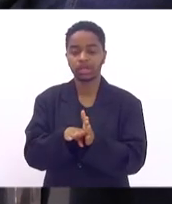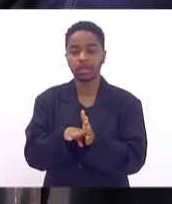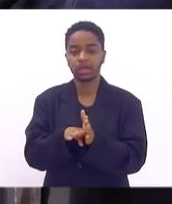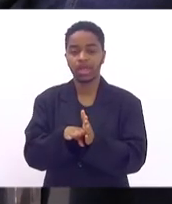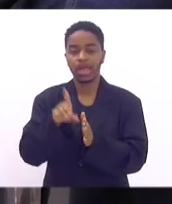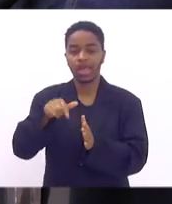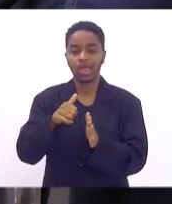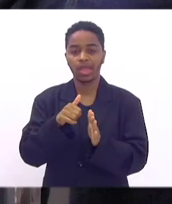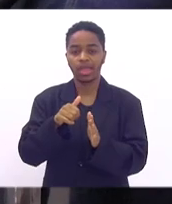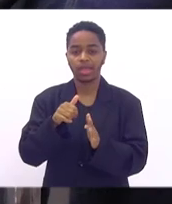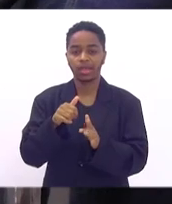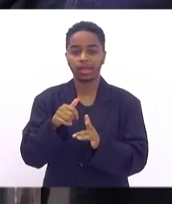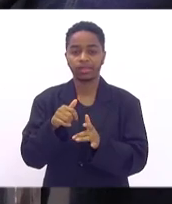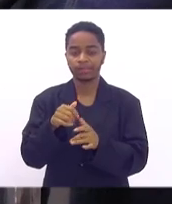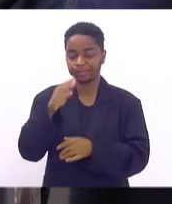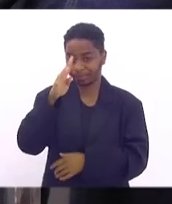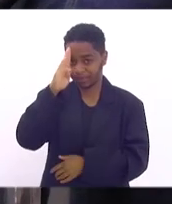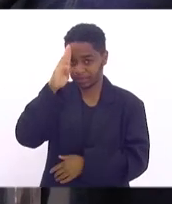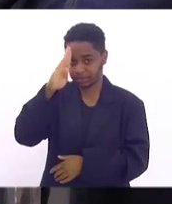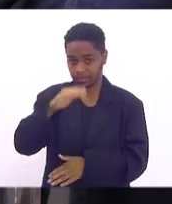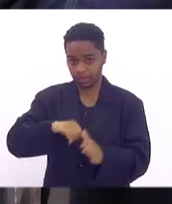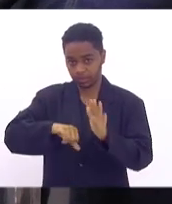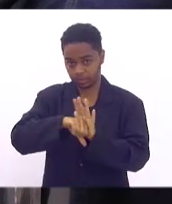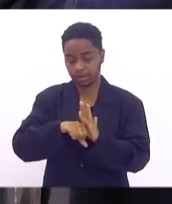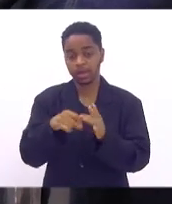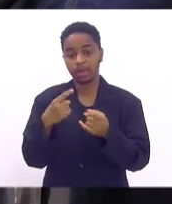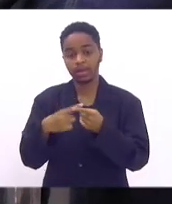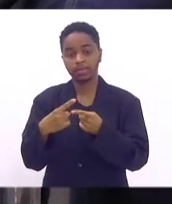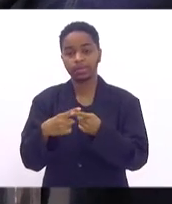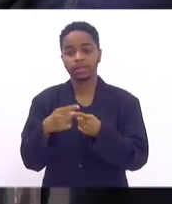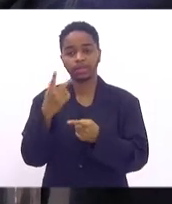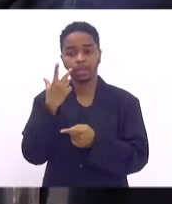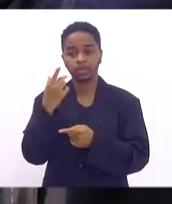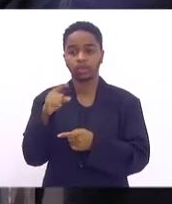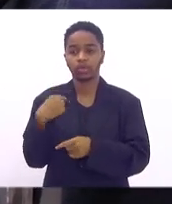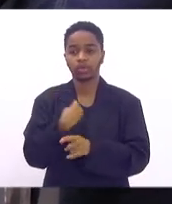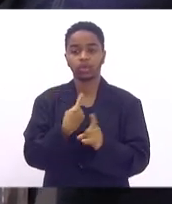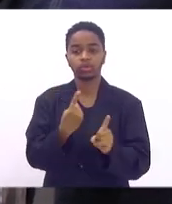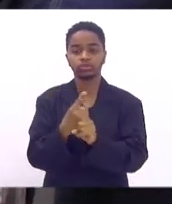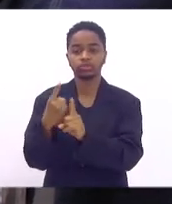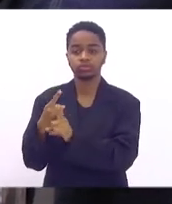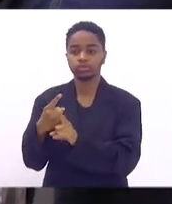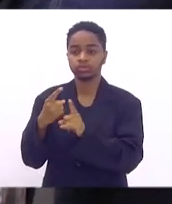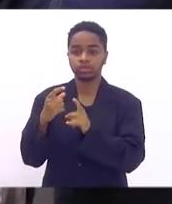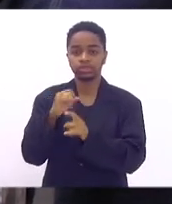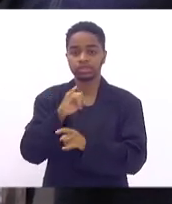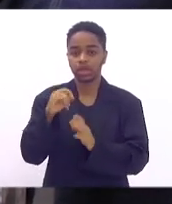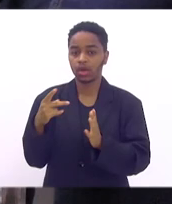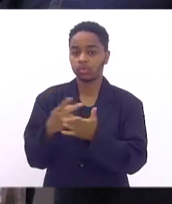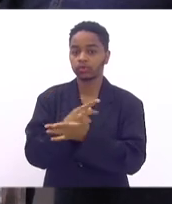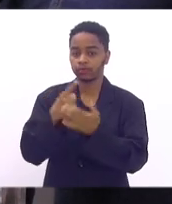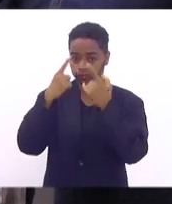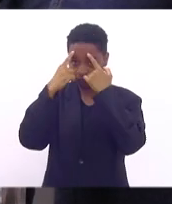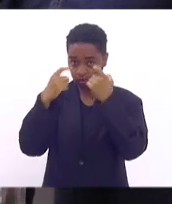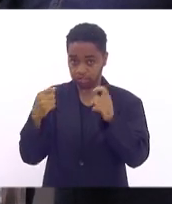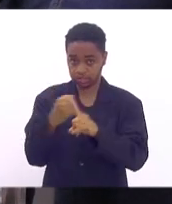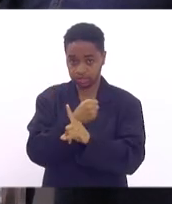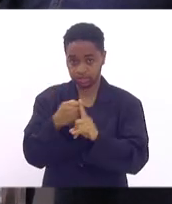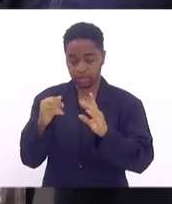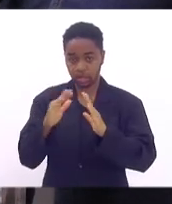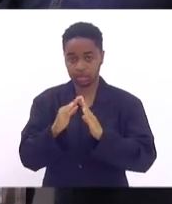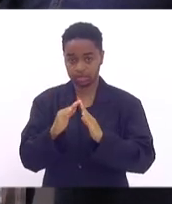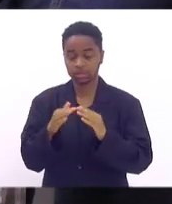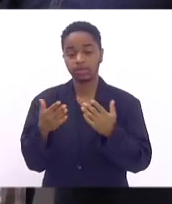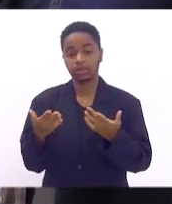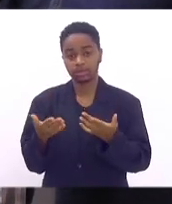principal. É muito comum que a gente identifique isso durante o atendimento em caso de violência doméstica. Então, no